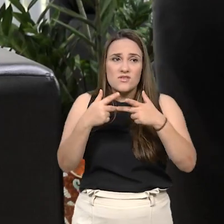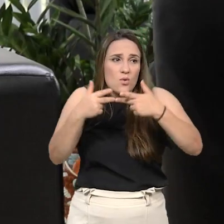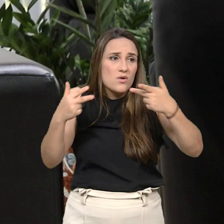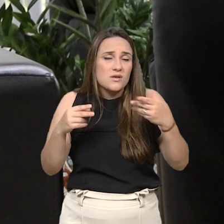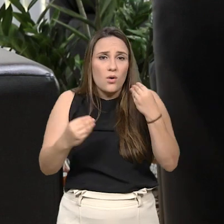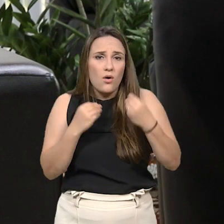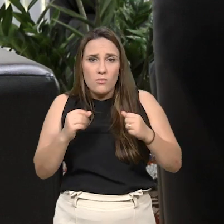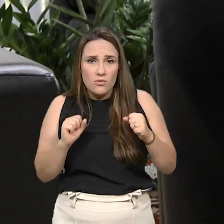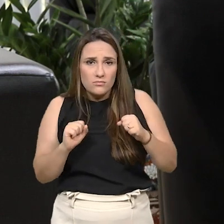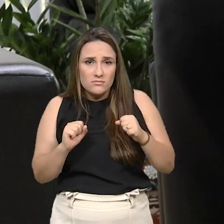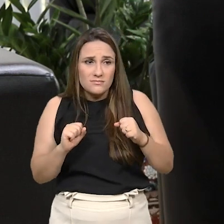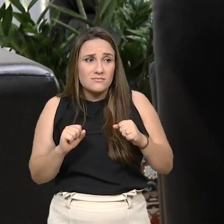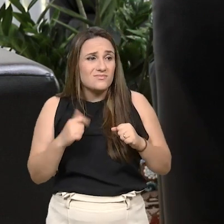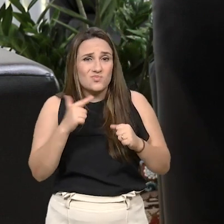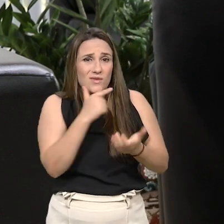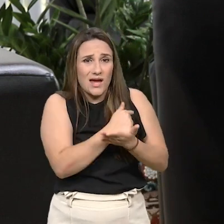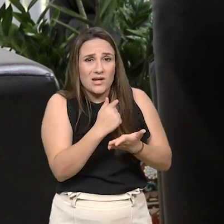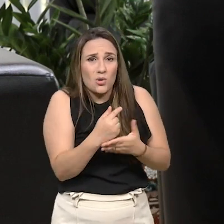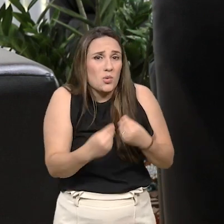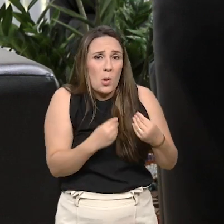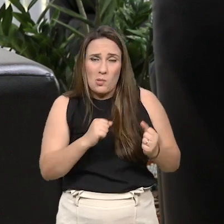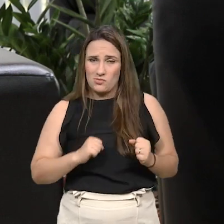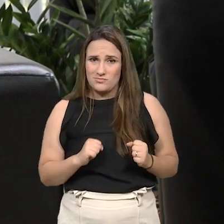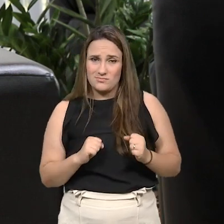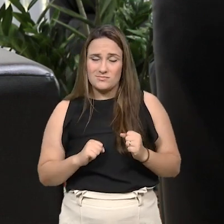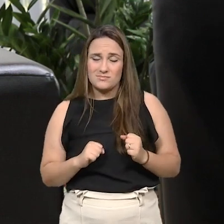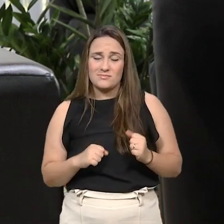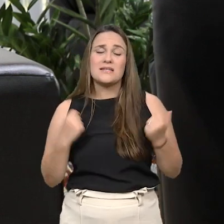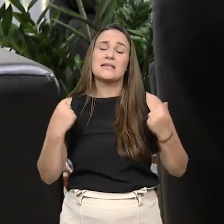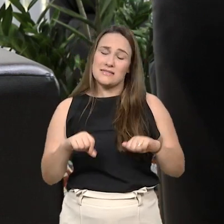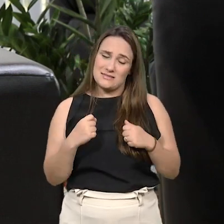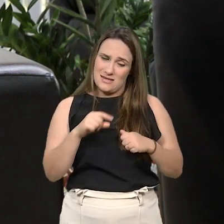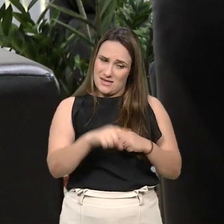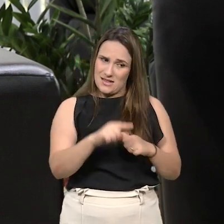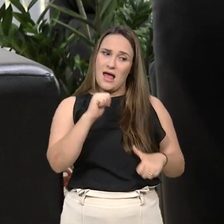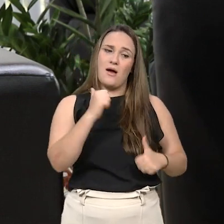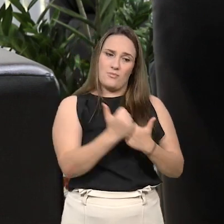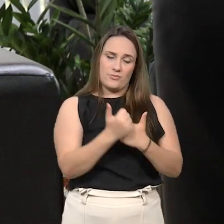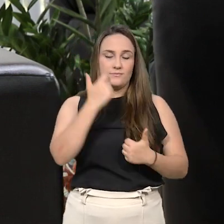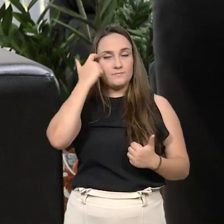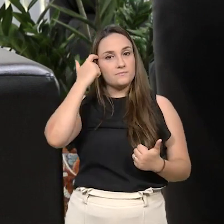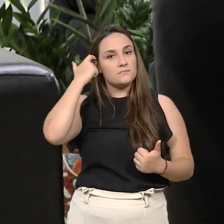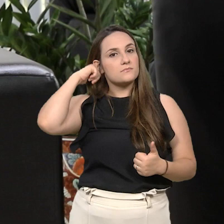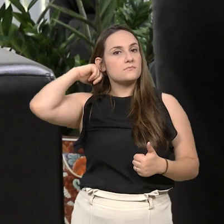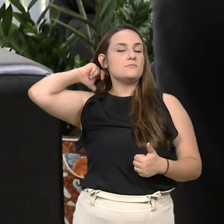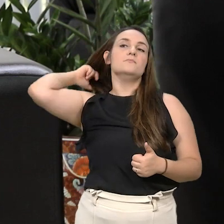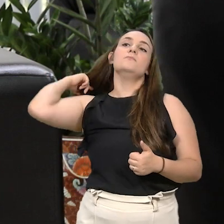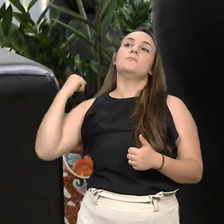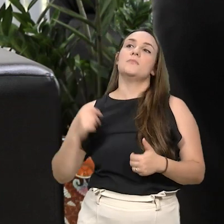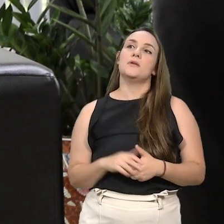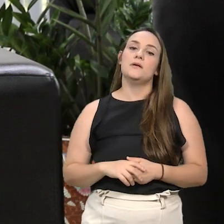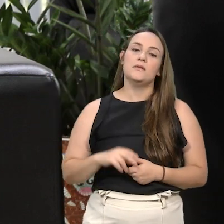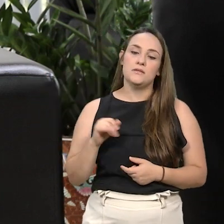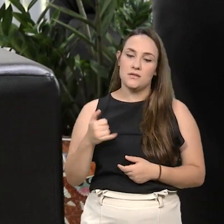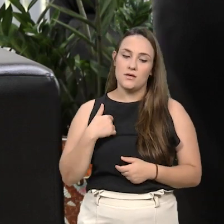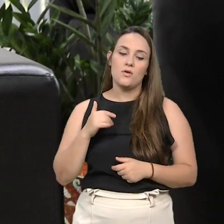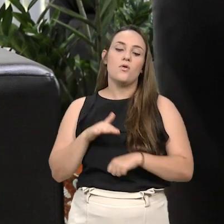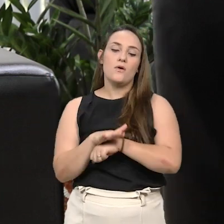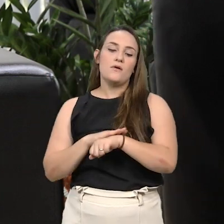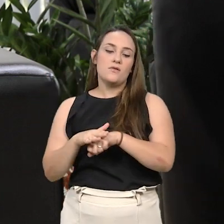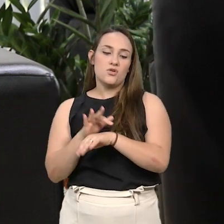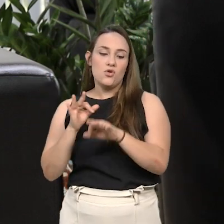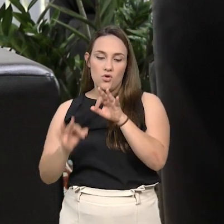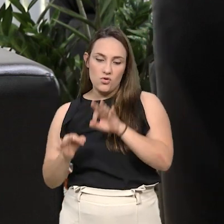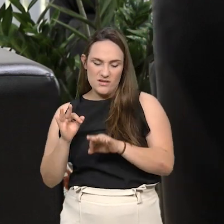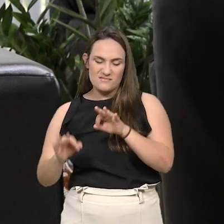para os magistrados que estão naquela localidade, que vão se socorrer dos cartórios. Ah, mas conversei com o magistrado, não